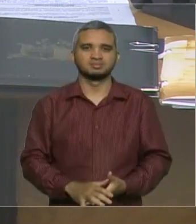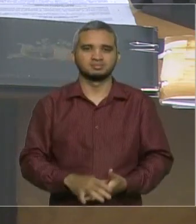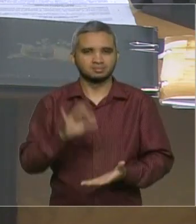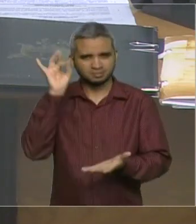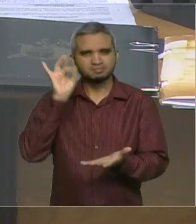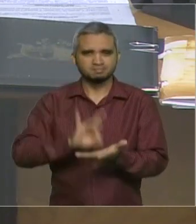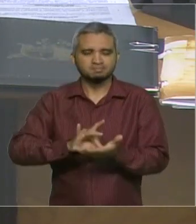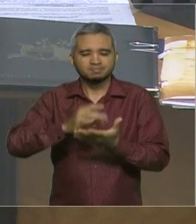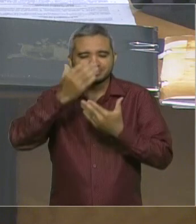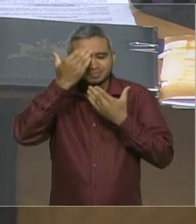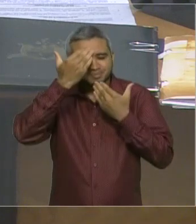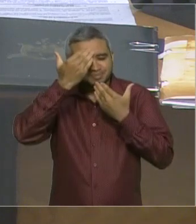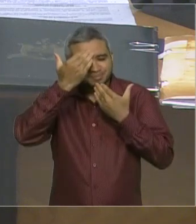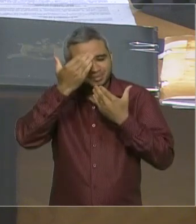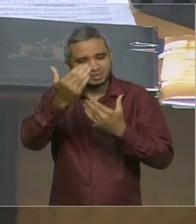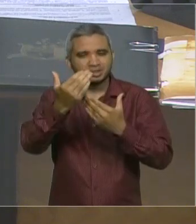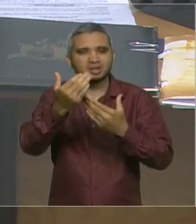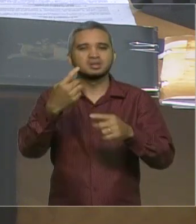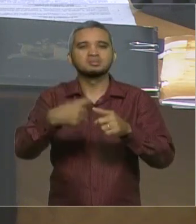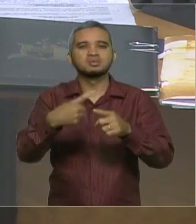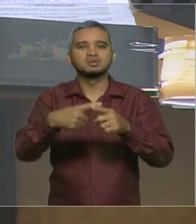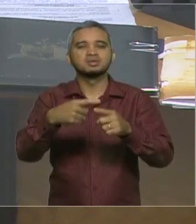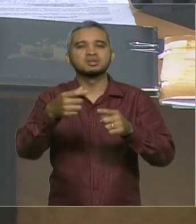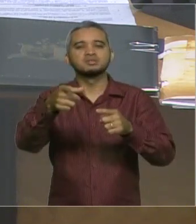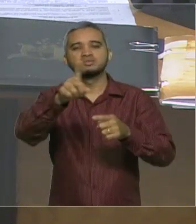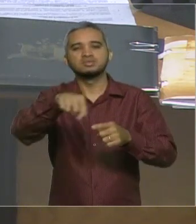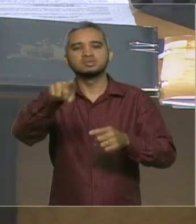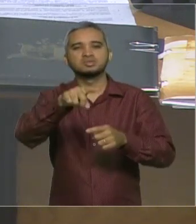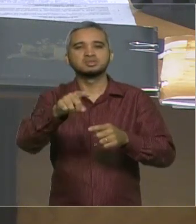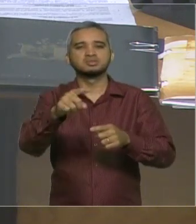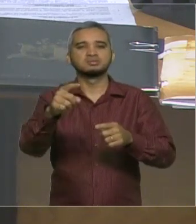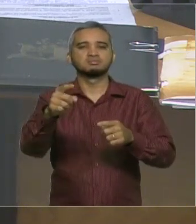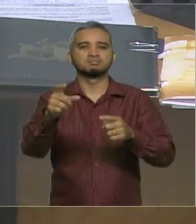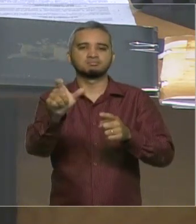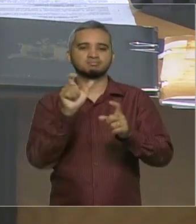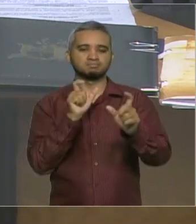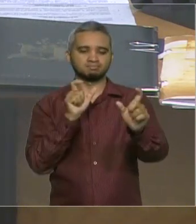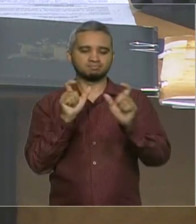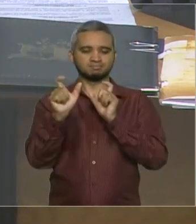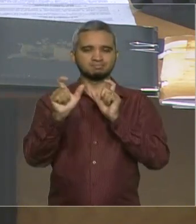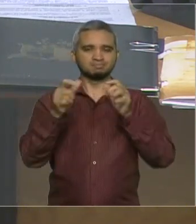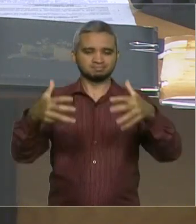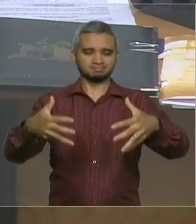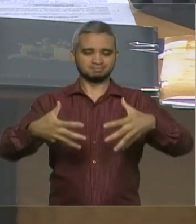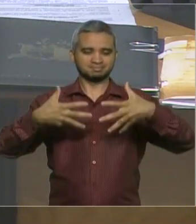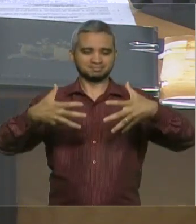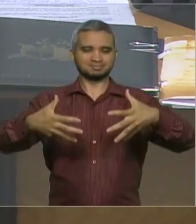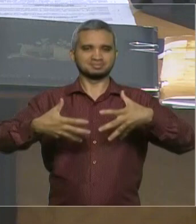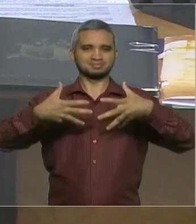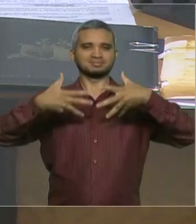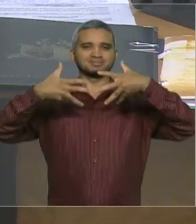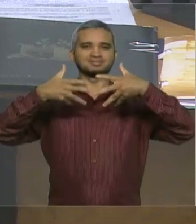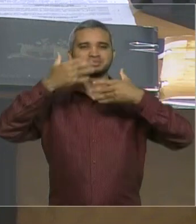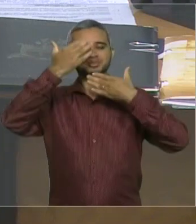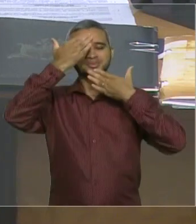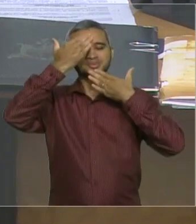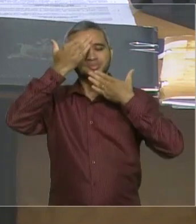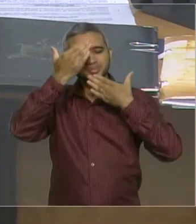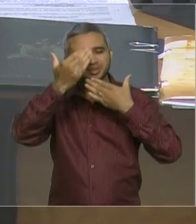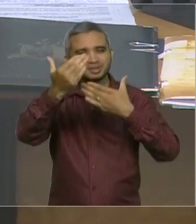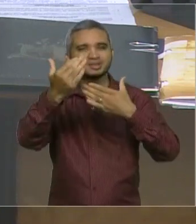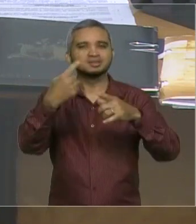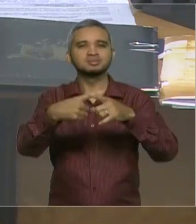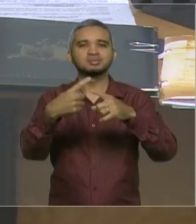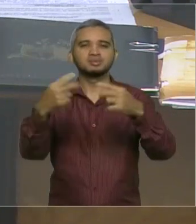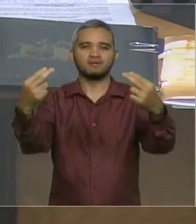palavras de incentivo. O muito obrigado pelo olhar generoso. O muito obrigado